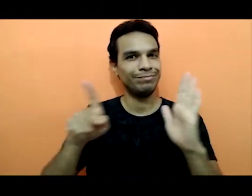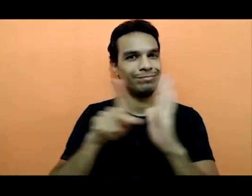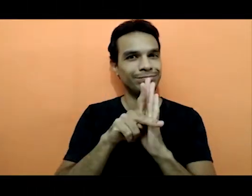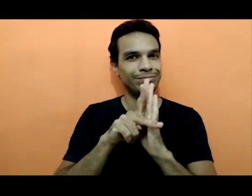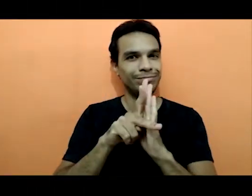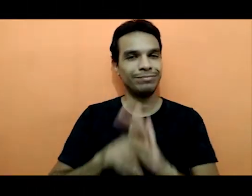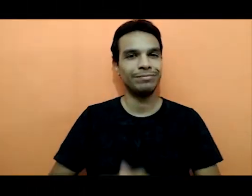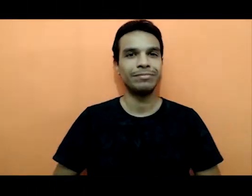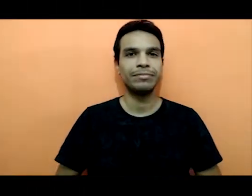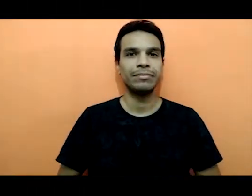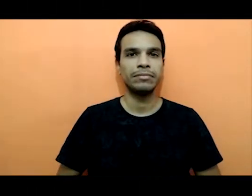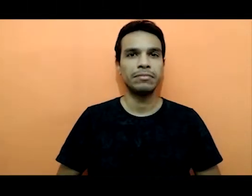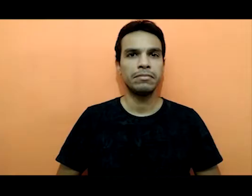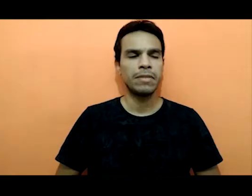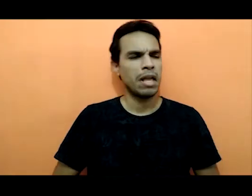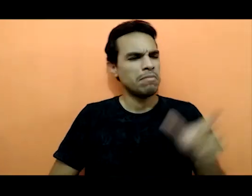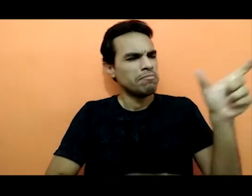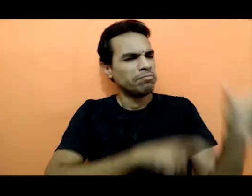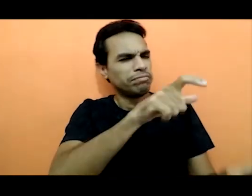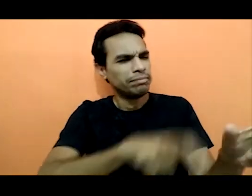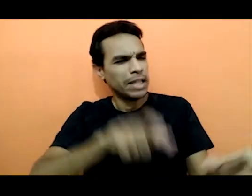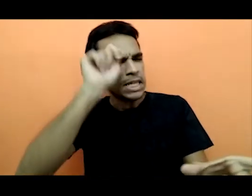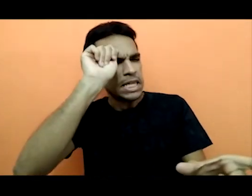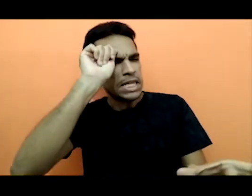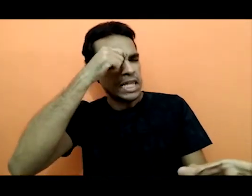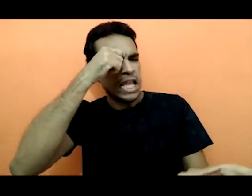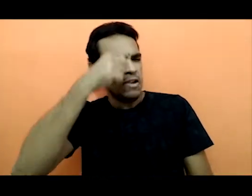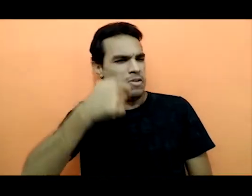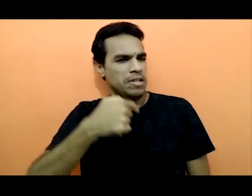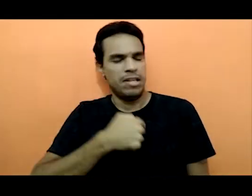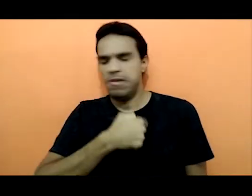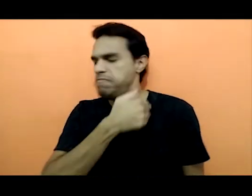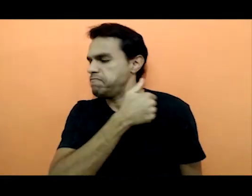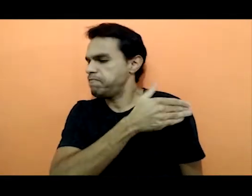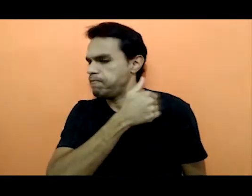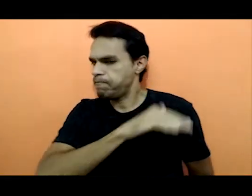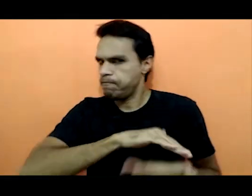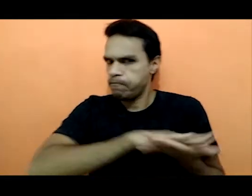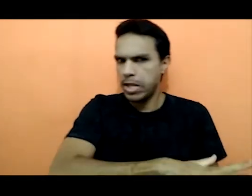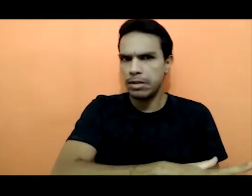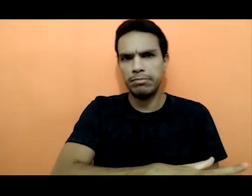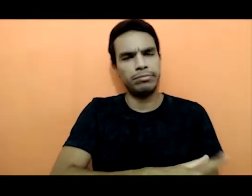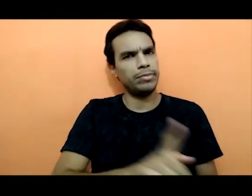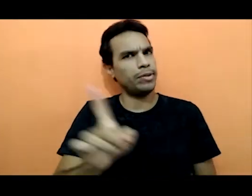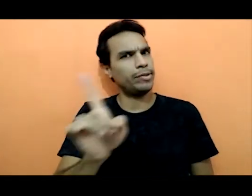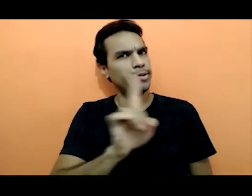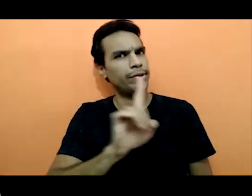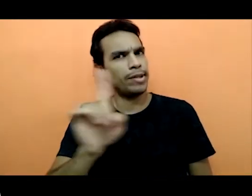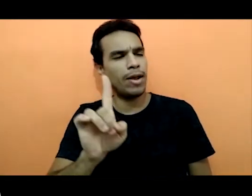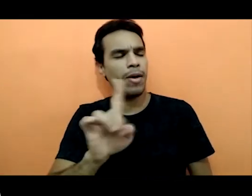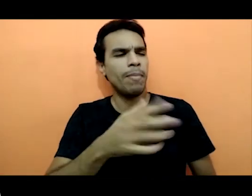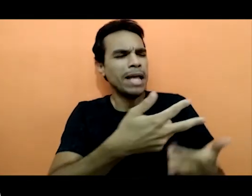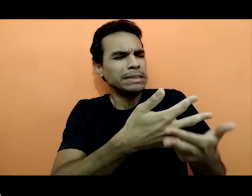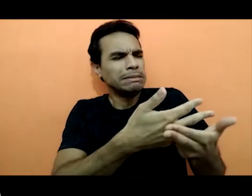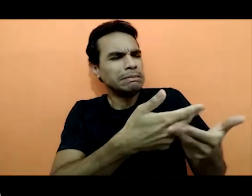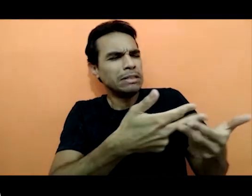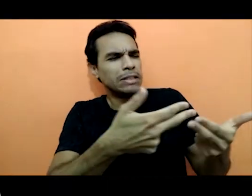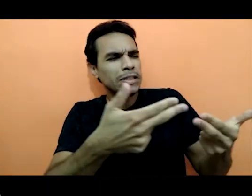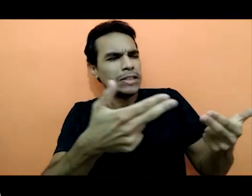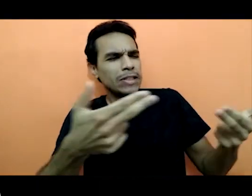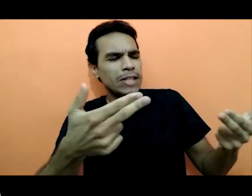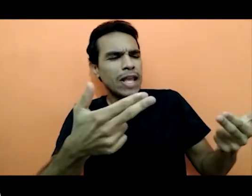Não é que eu seja racista, mas existem certas coisas que só os